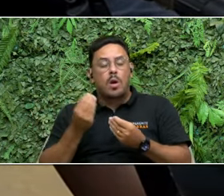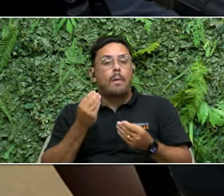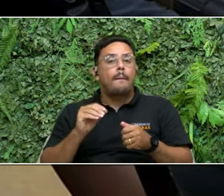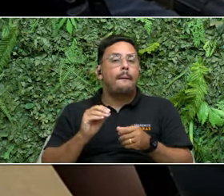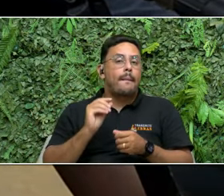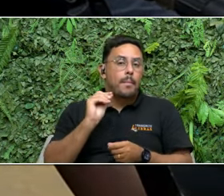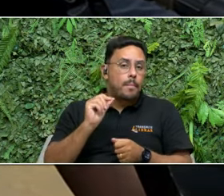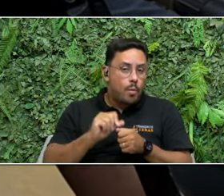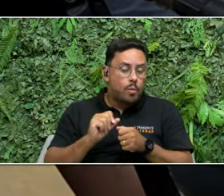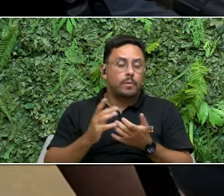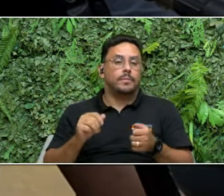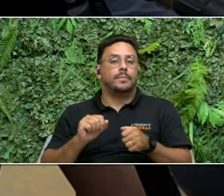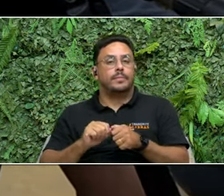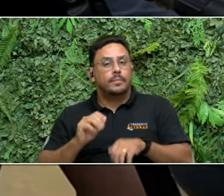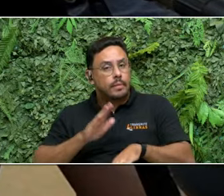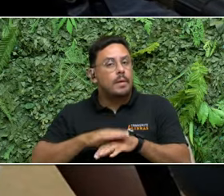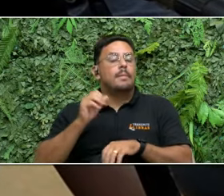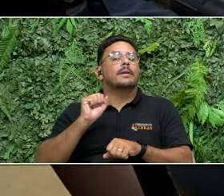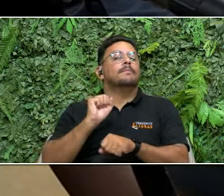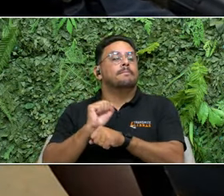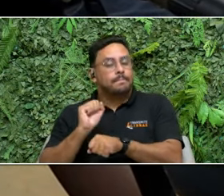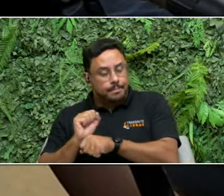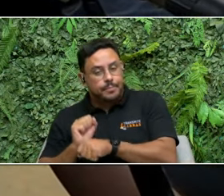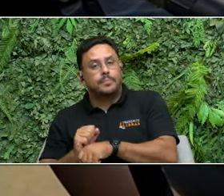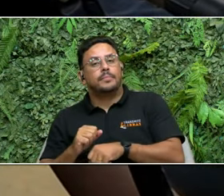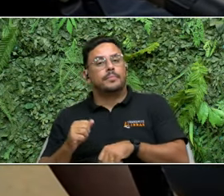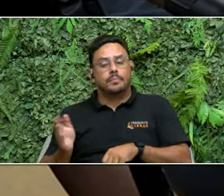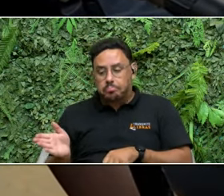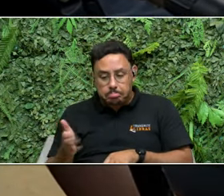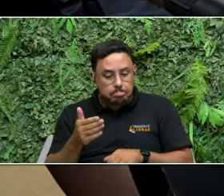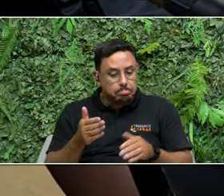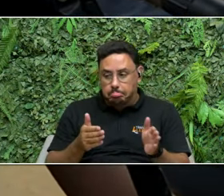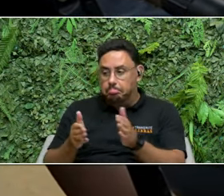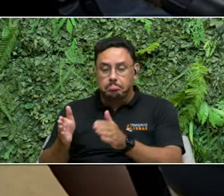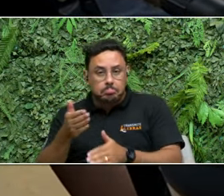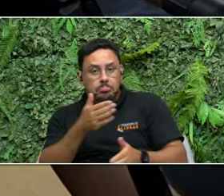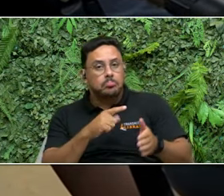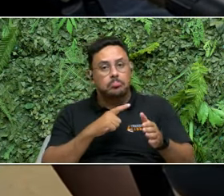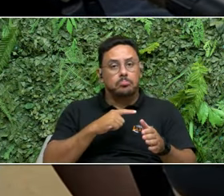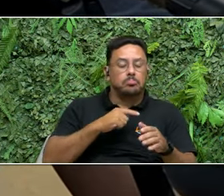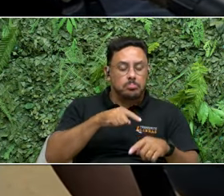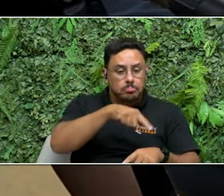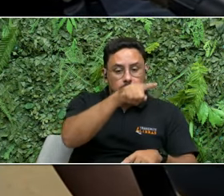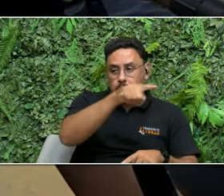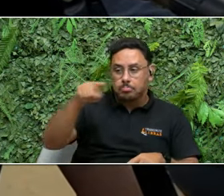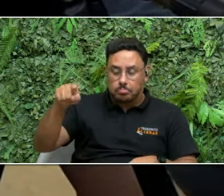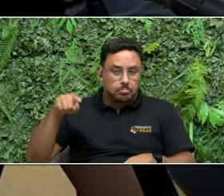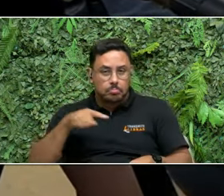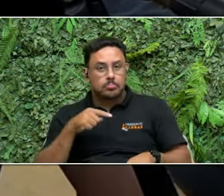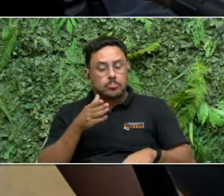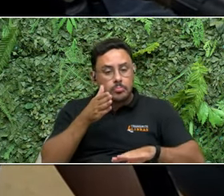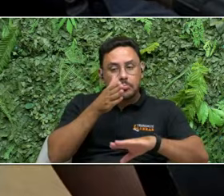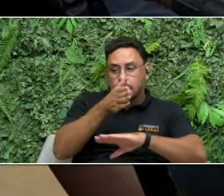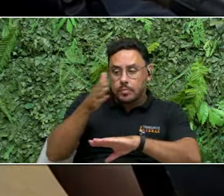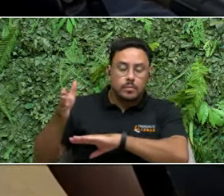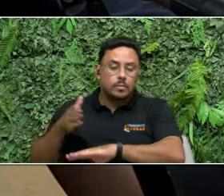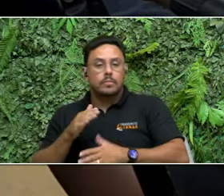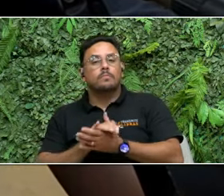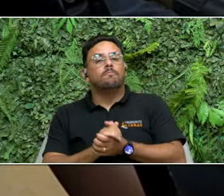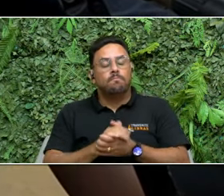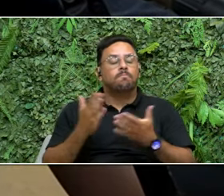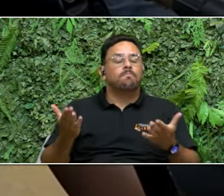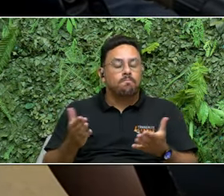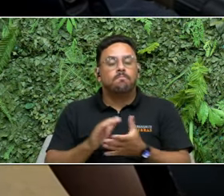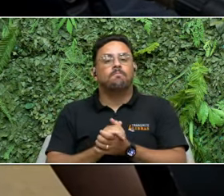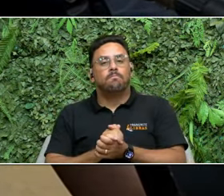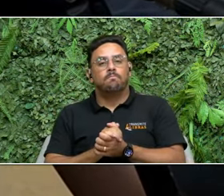né e até já foi mais do que eu esperava em termos de Toque de Bola eh de triangulações de infiltrações o madeira eh